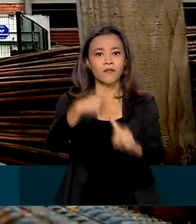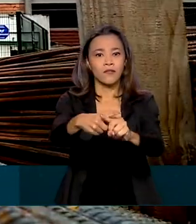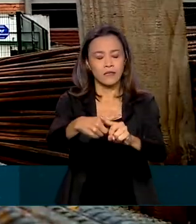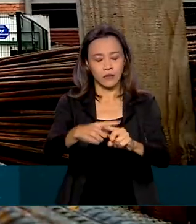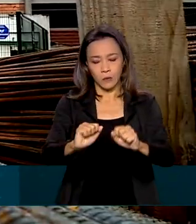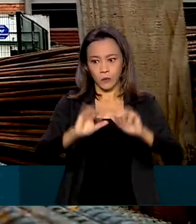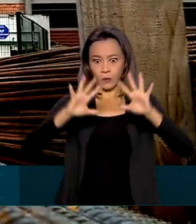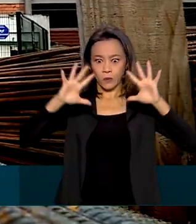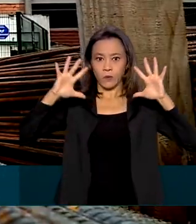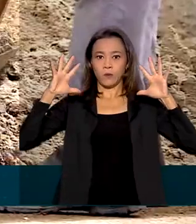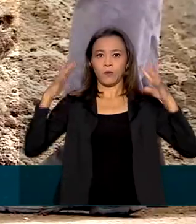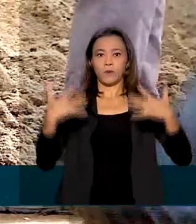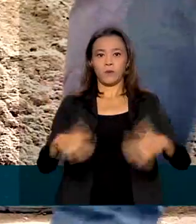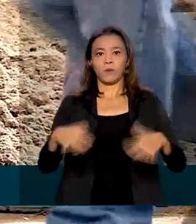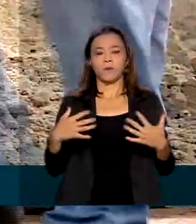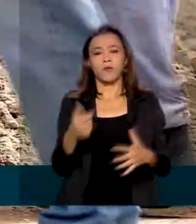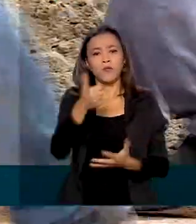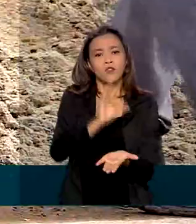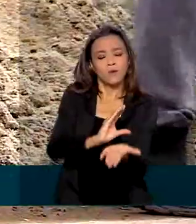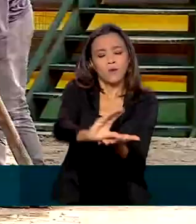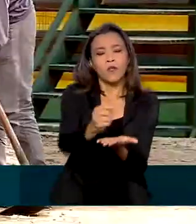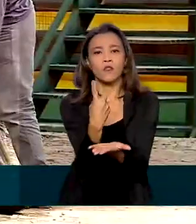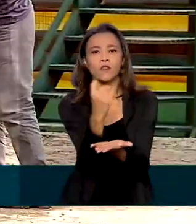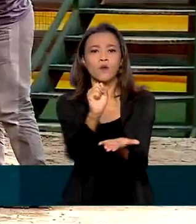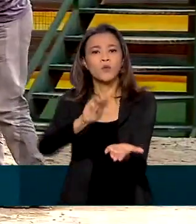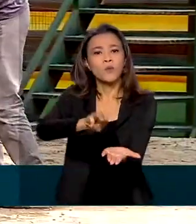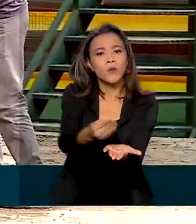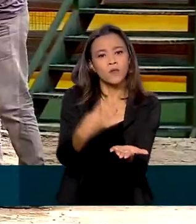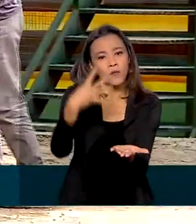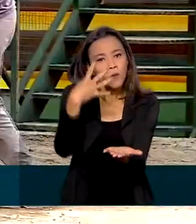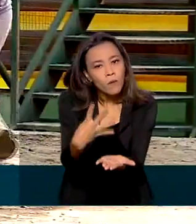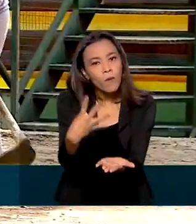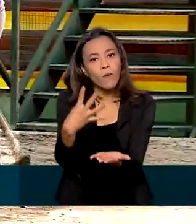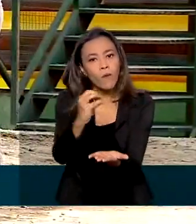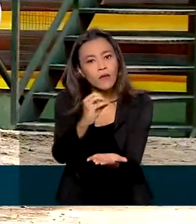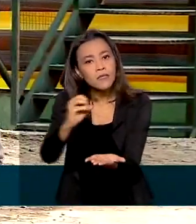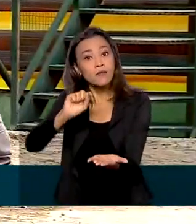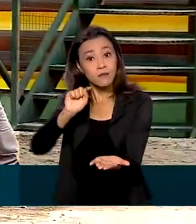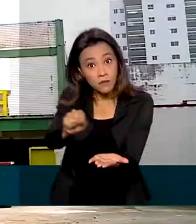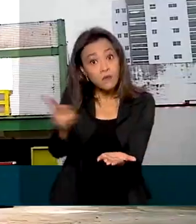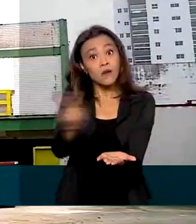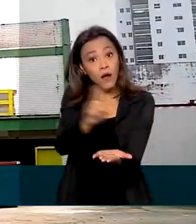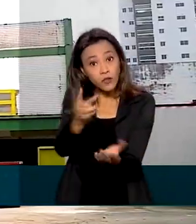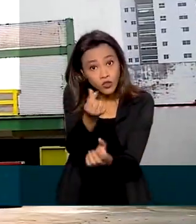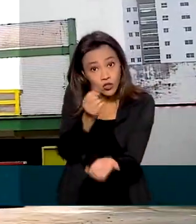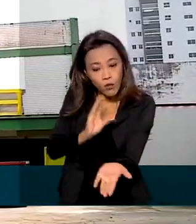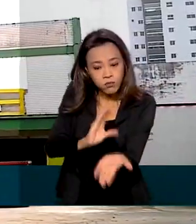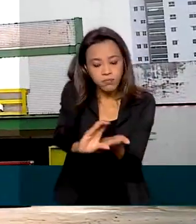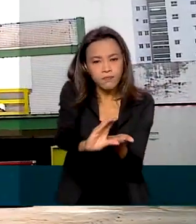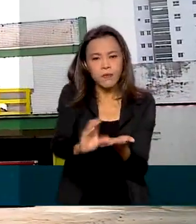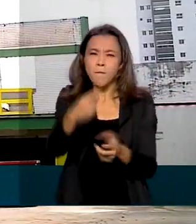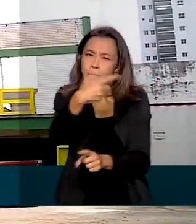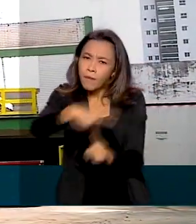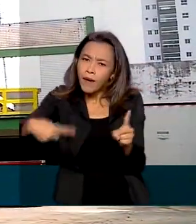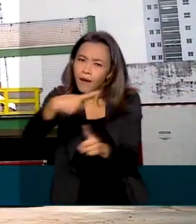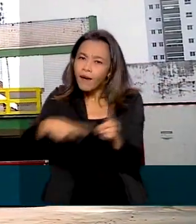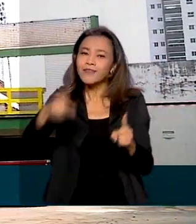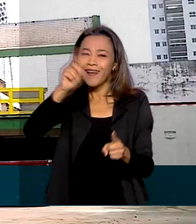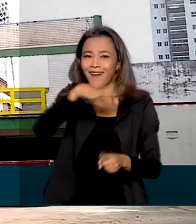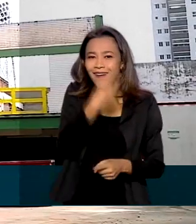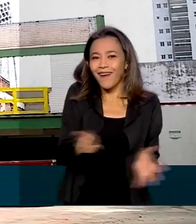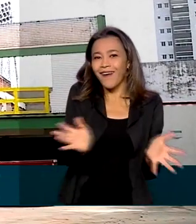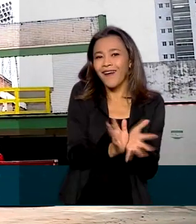Ao todo, foram investidos R 18,4 milhões no estádio. Parte dos recursos é da